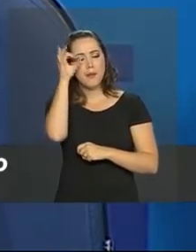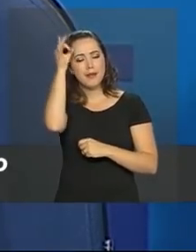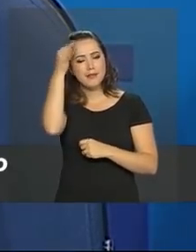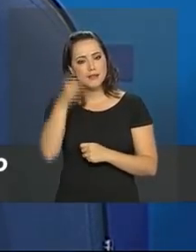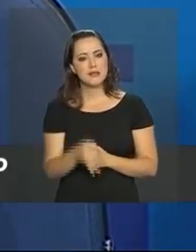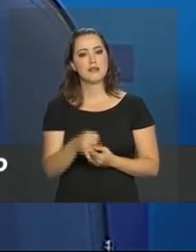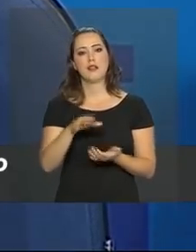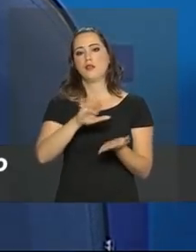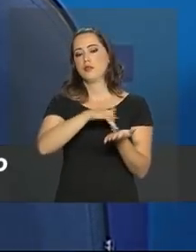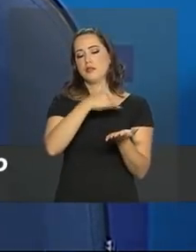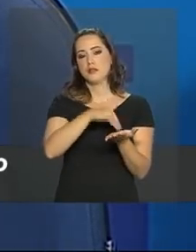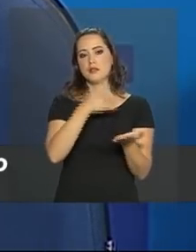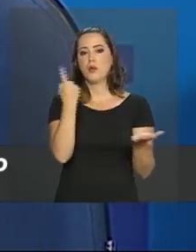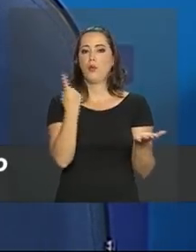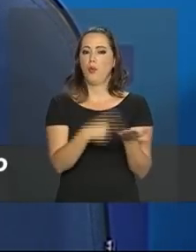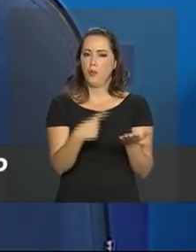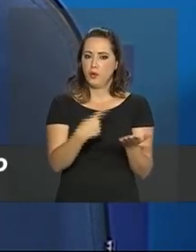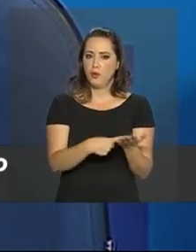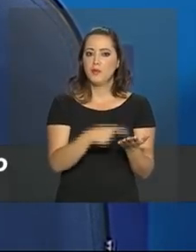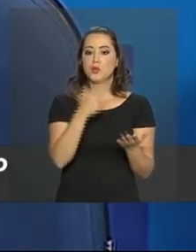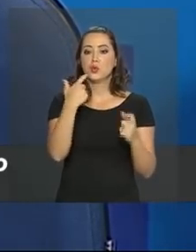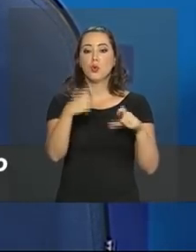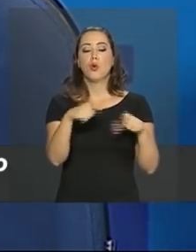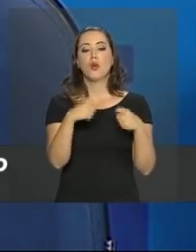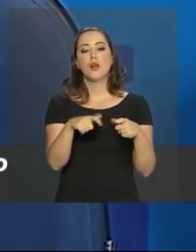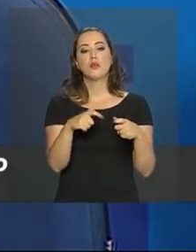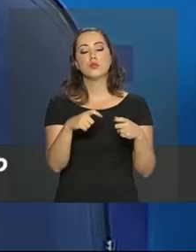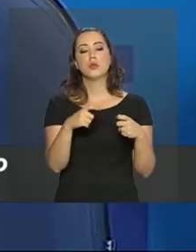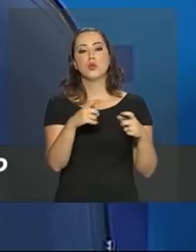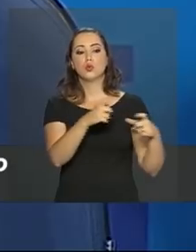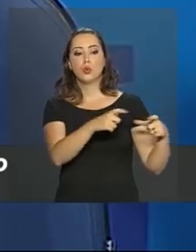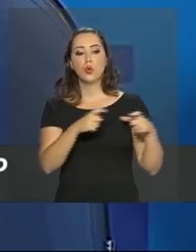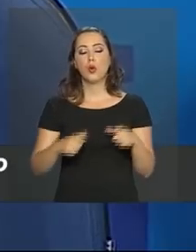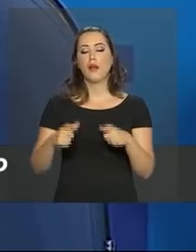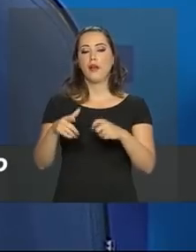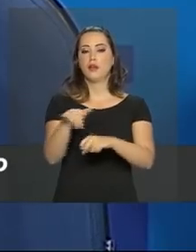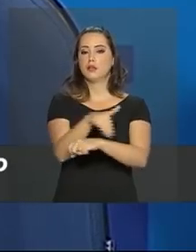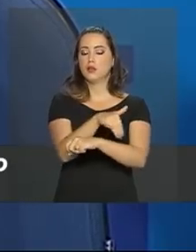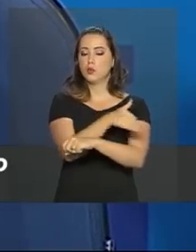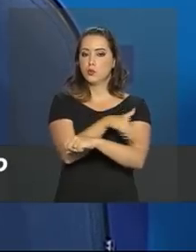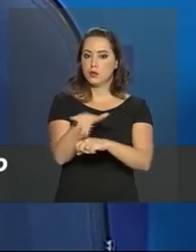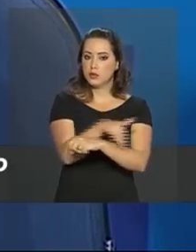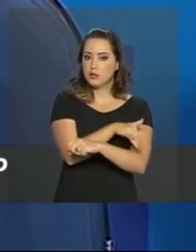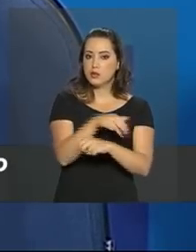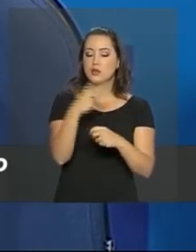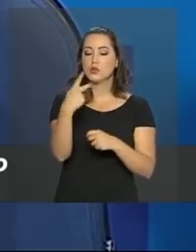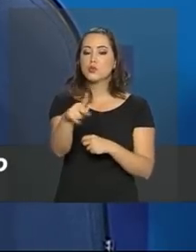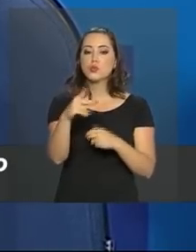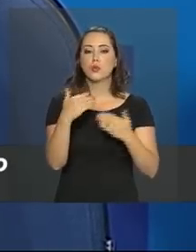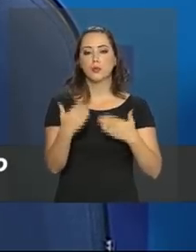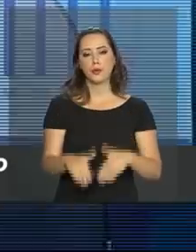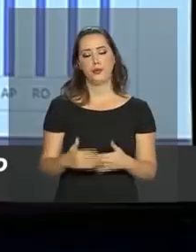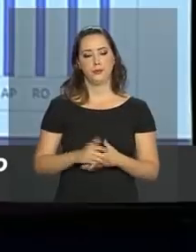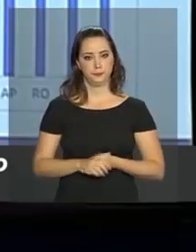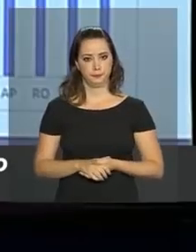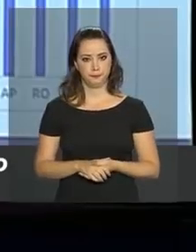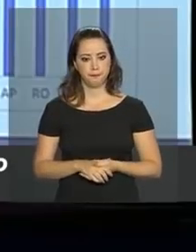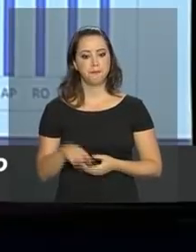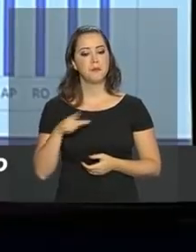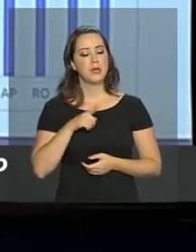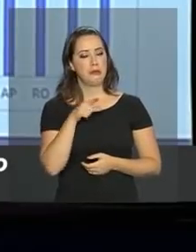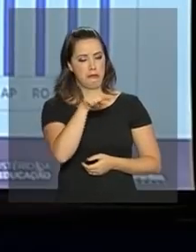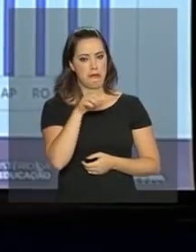realizado e da confirmação do seu lugar de produção de prova né você ter uma idéia nós temos aí a distribuição dos